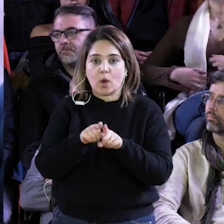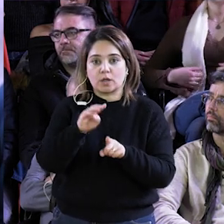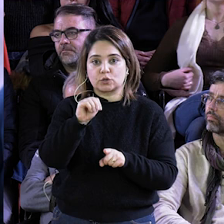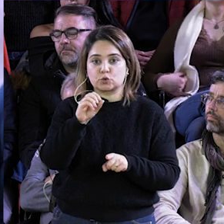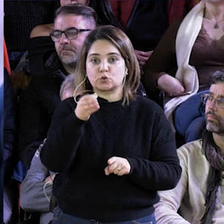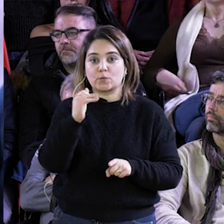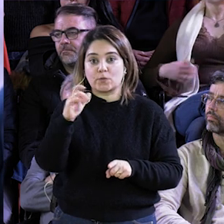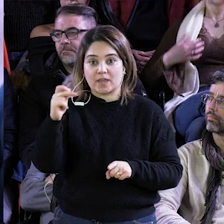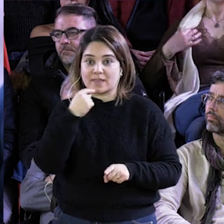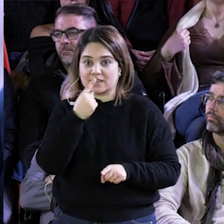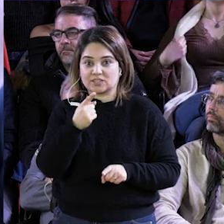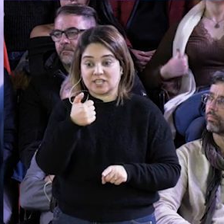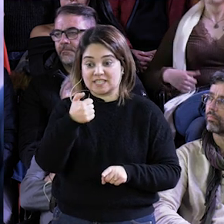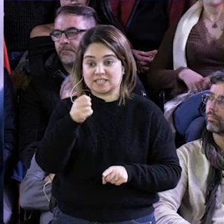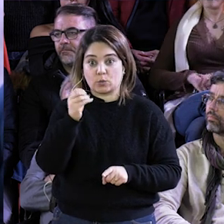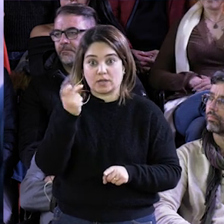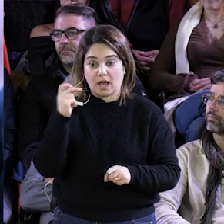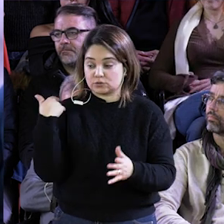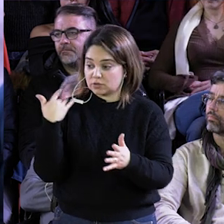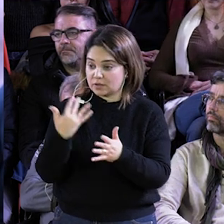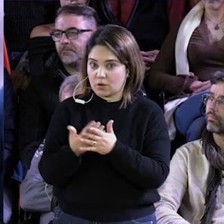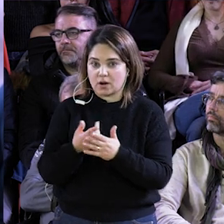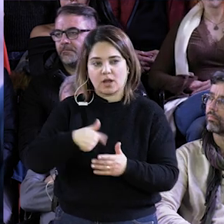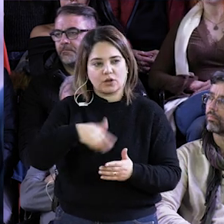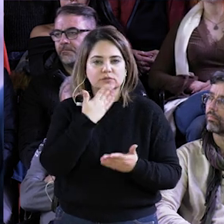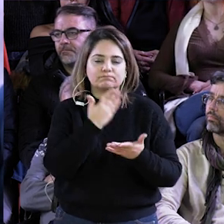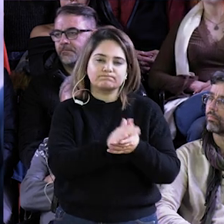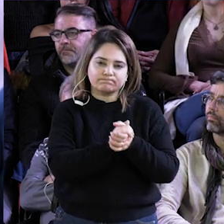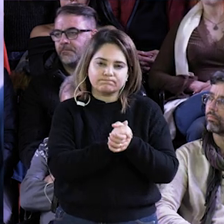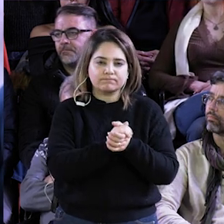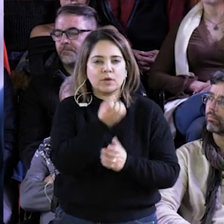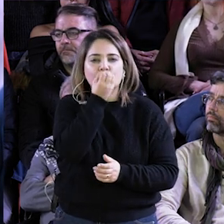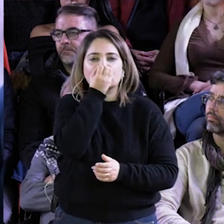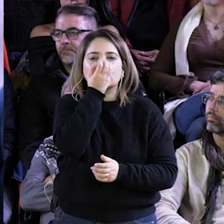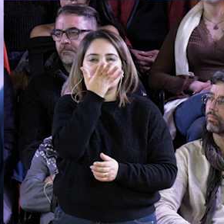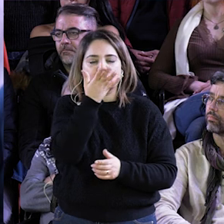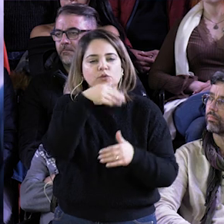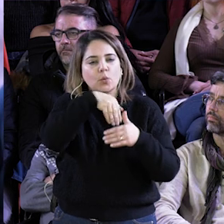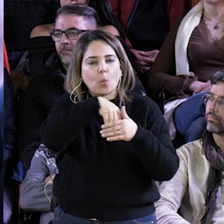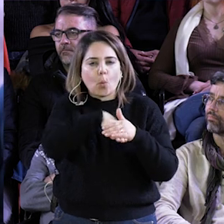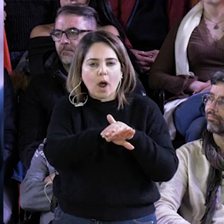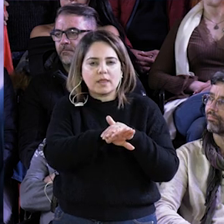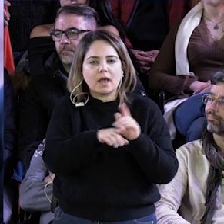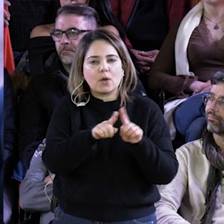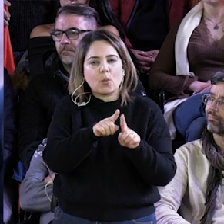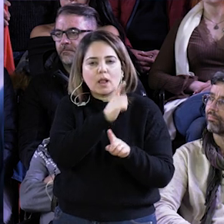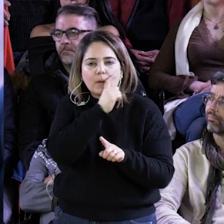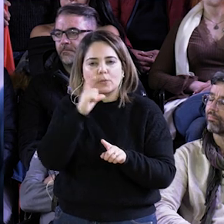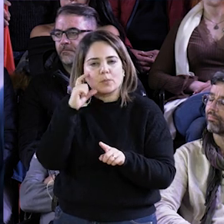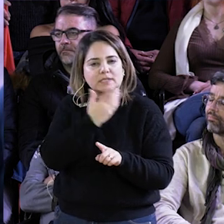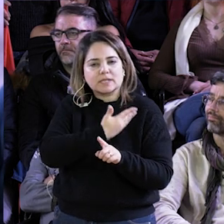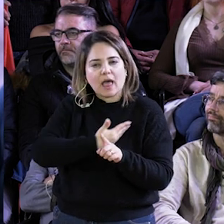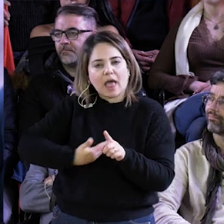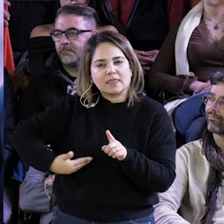50 anos depois, precisamos de agradecer às flores terem guardado em si, límpida e pura, aquela promessa antiga de uma manhã